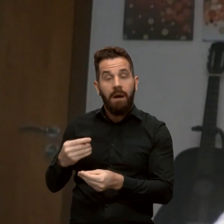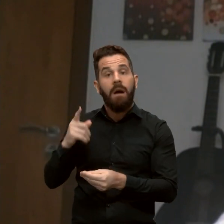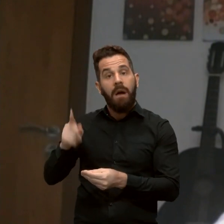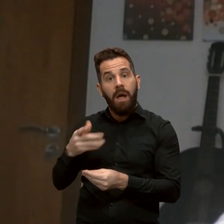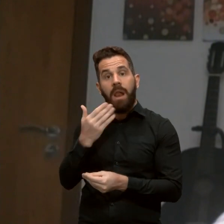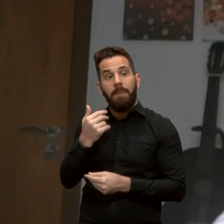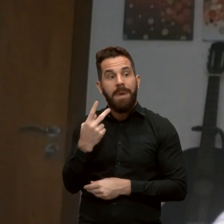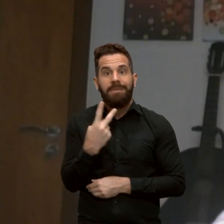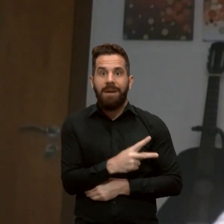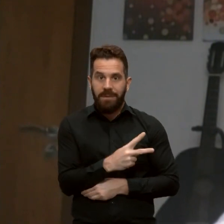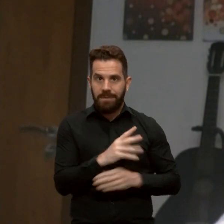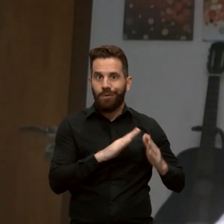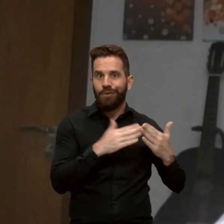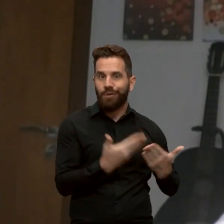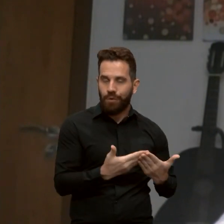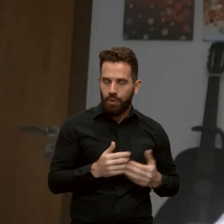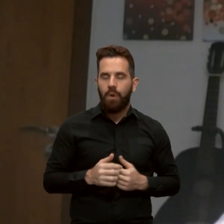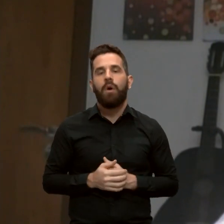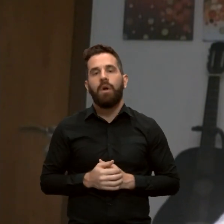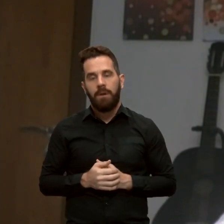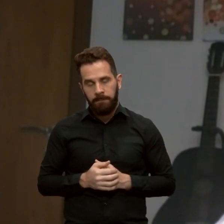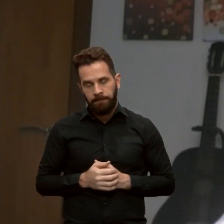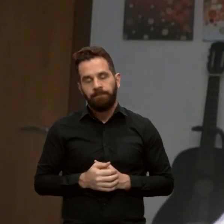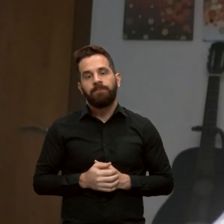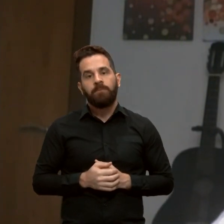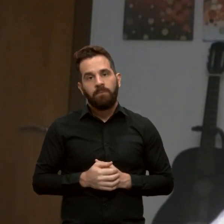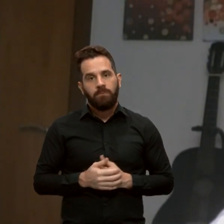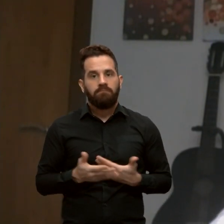nível de escolaridade, nível de